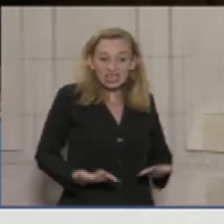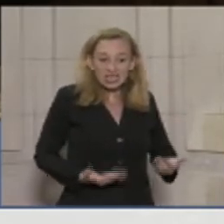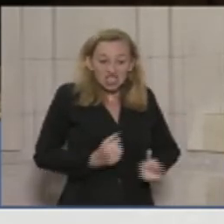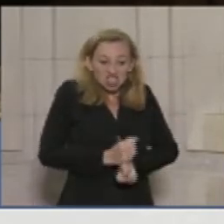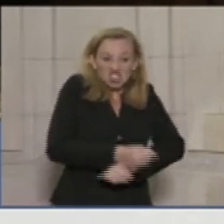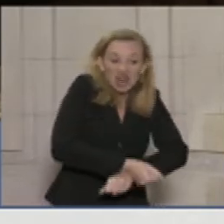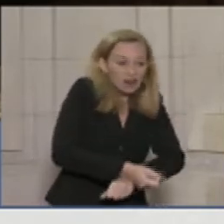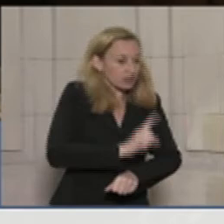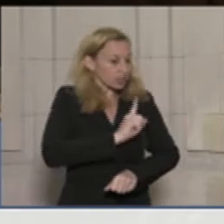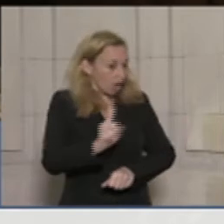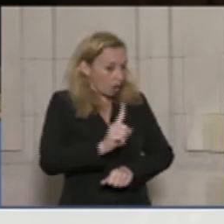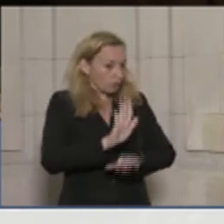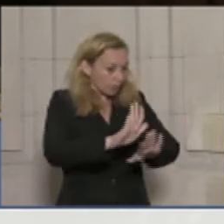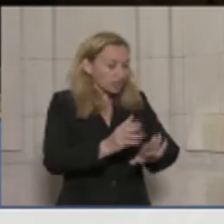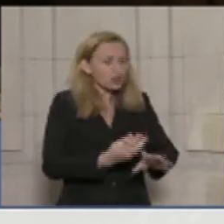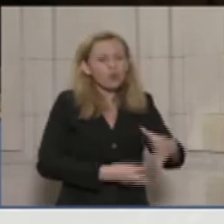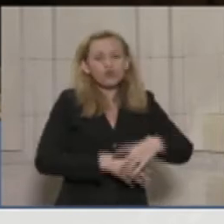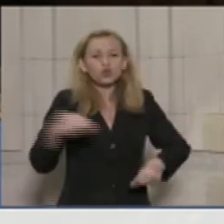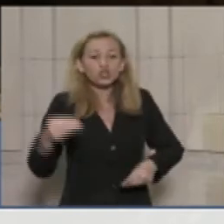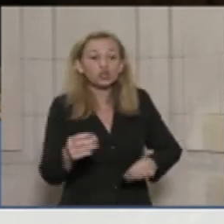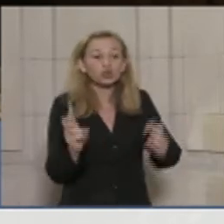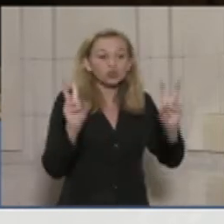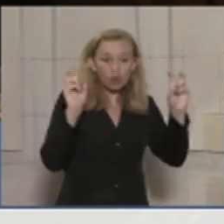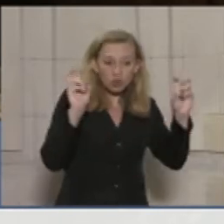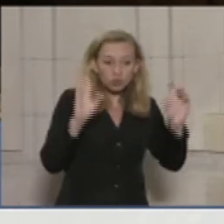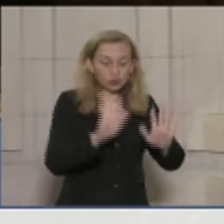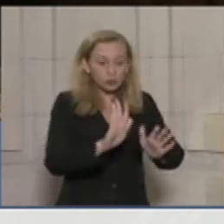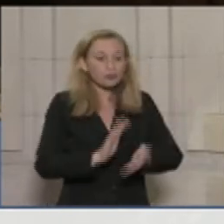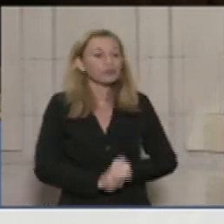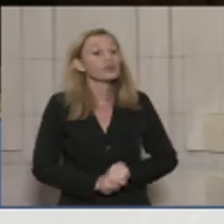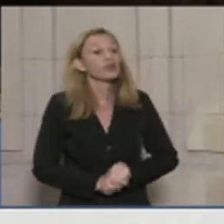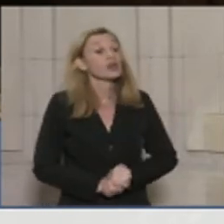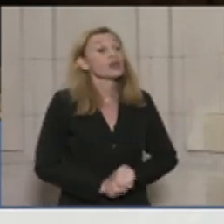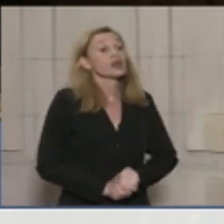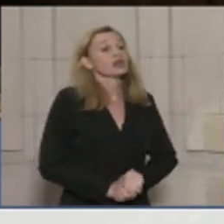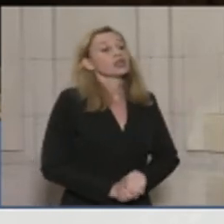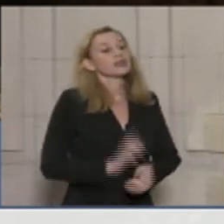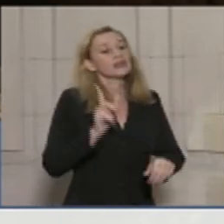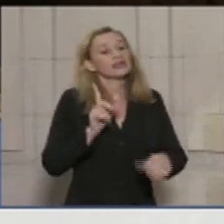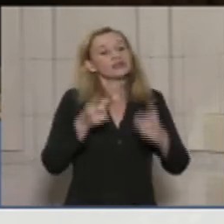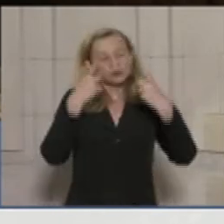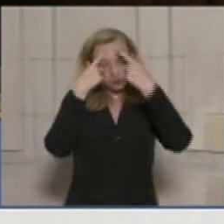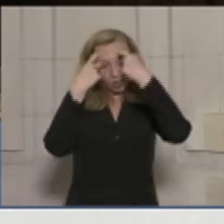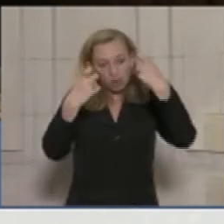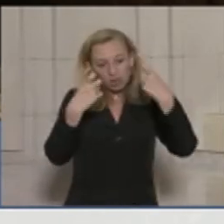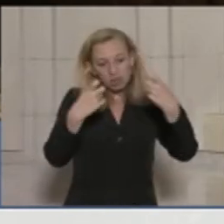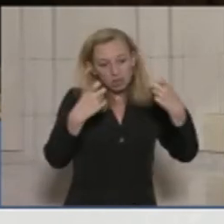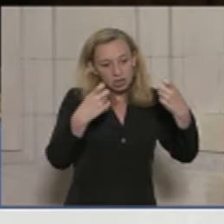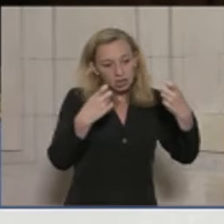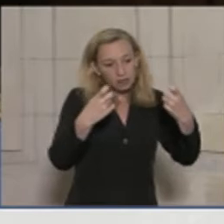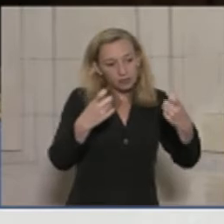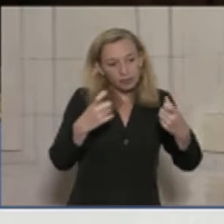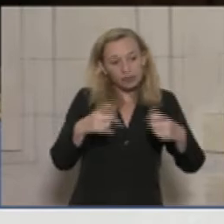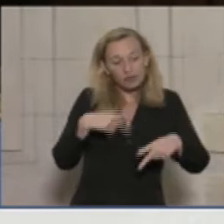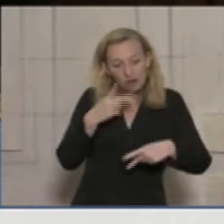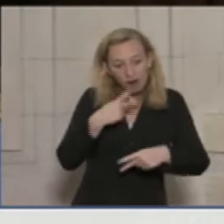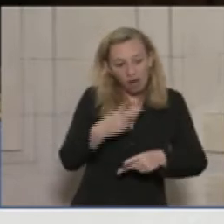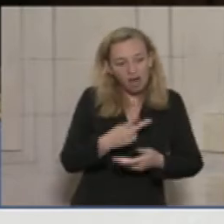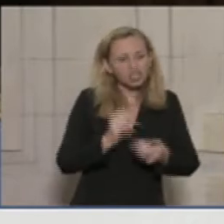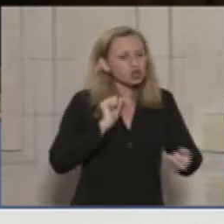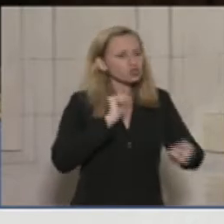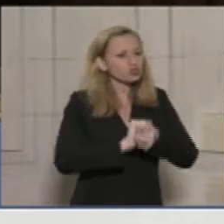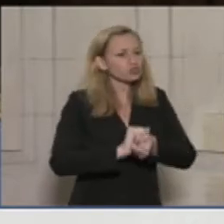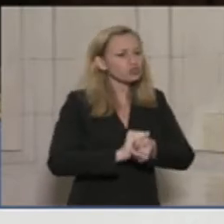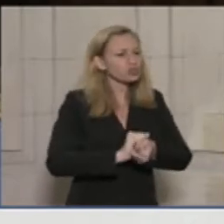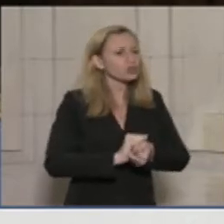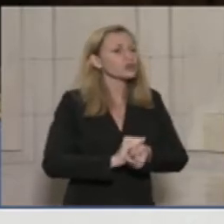Para não fugir muito aqui da temática, essa questão da violência, que foi amplamente debatida, e junto com